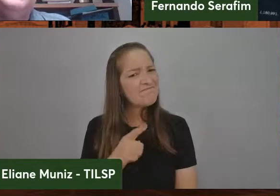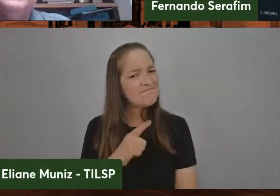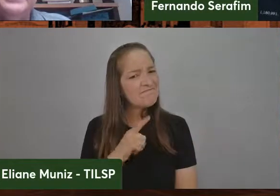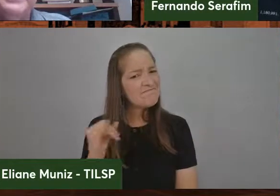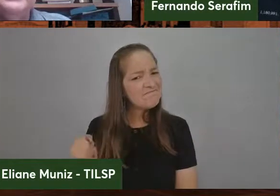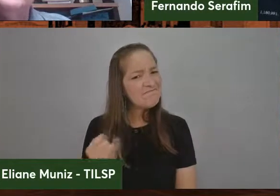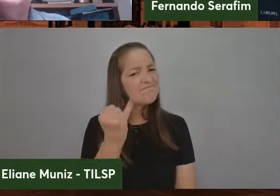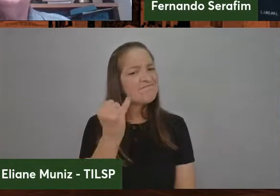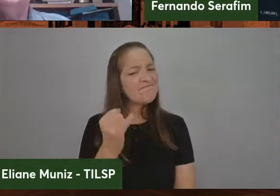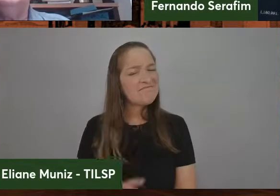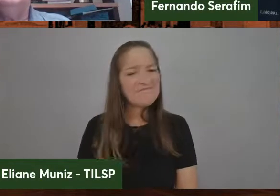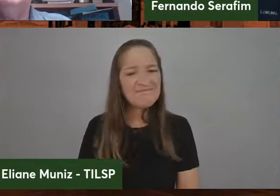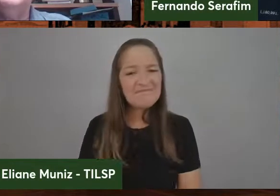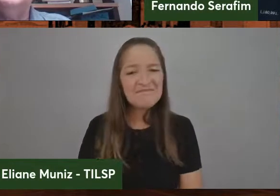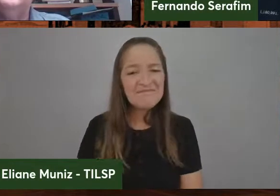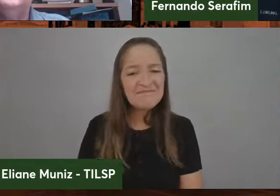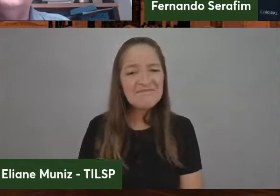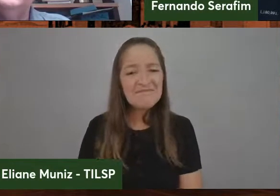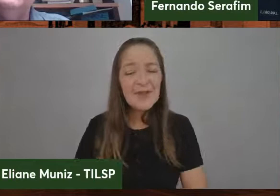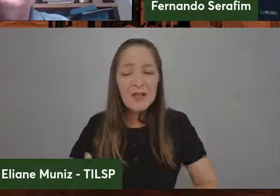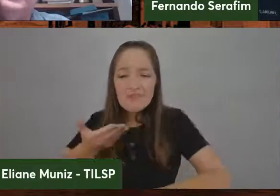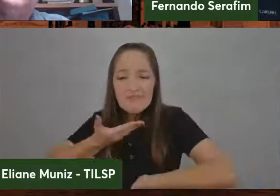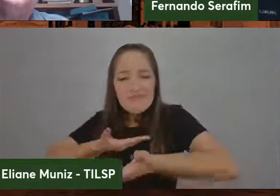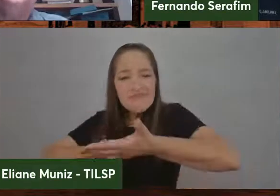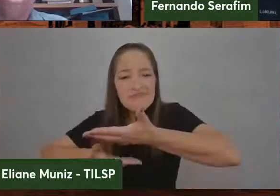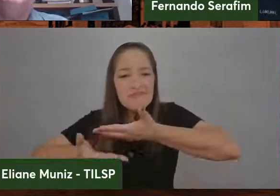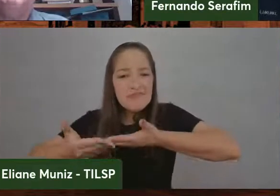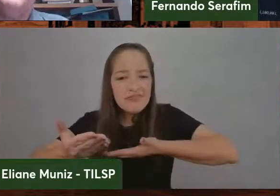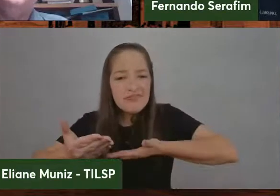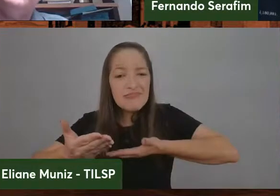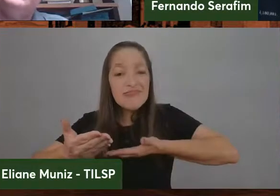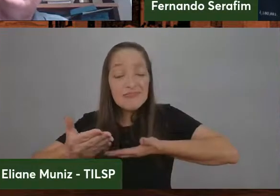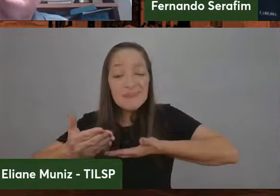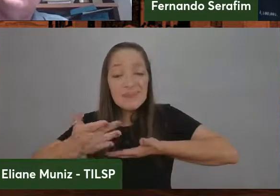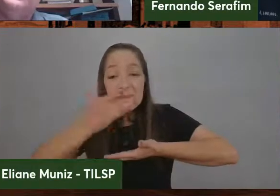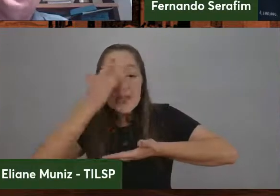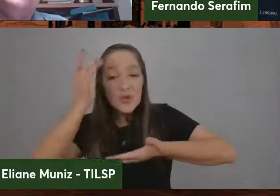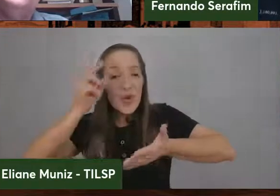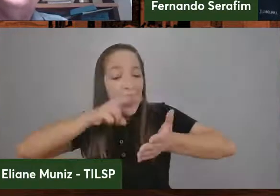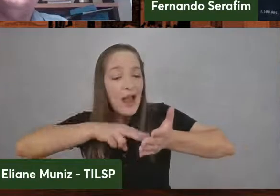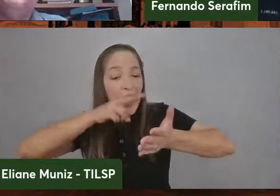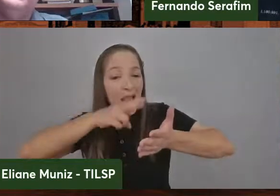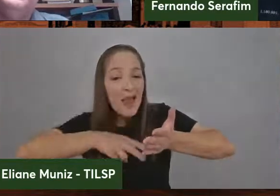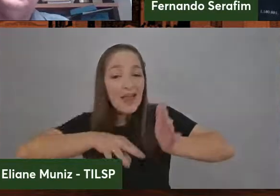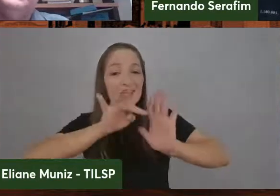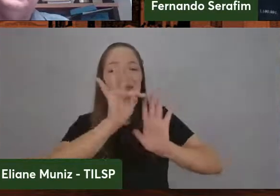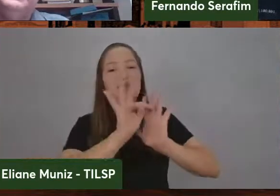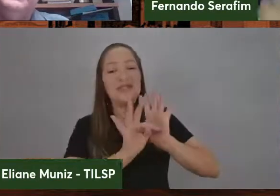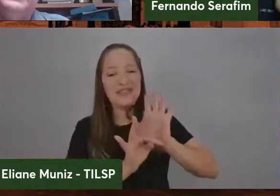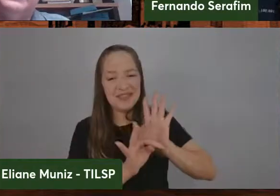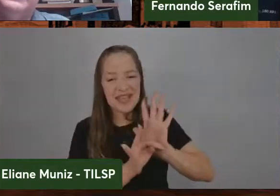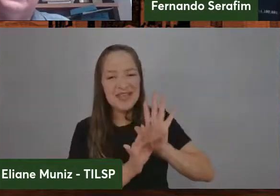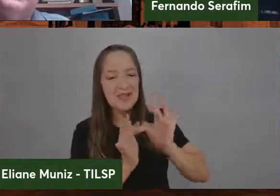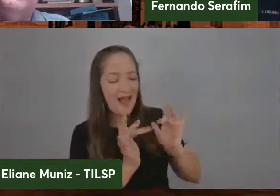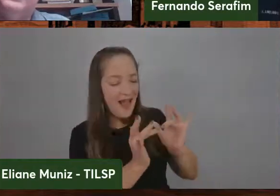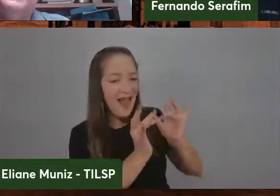Eu diria até entre leitor e o texto, né? Mais do que o autor. Né?